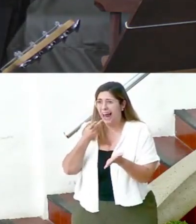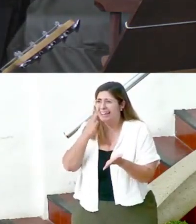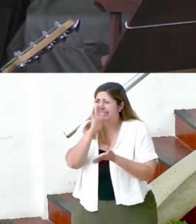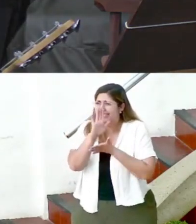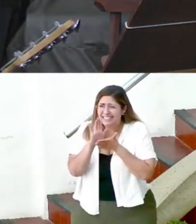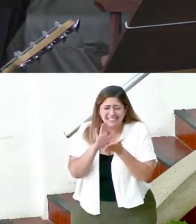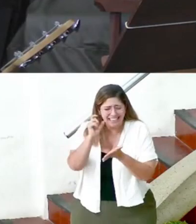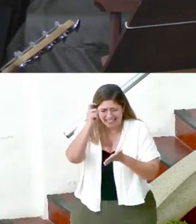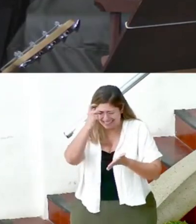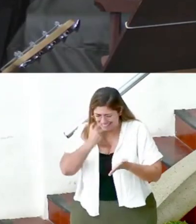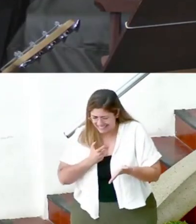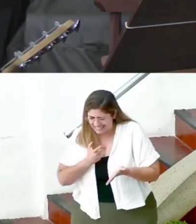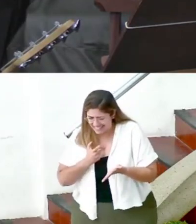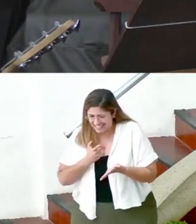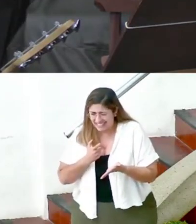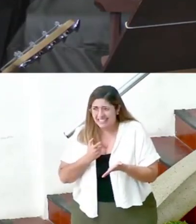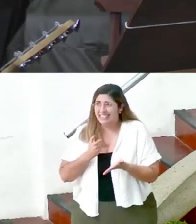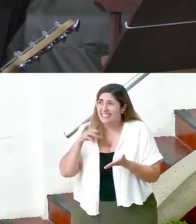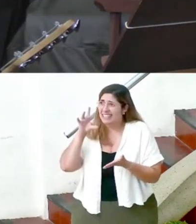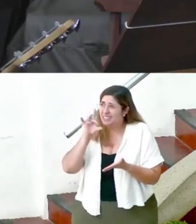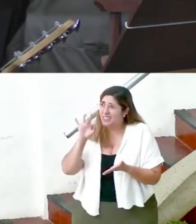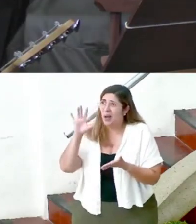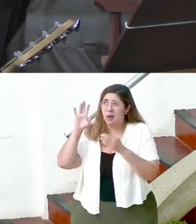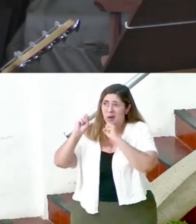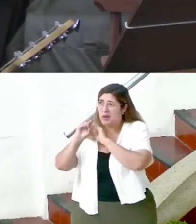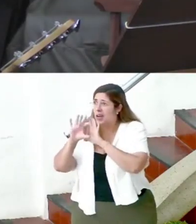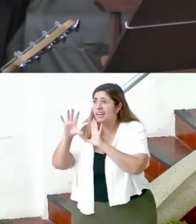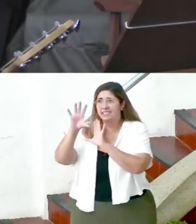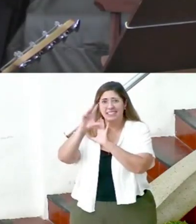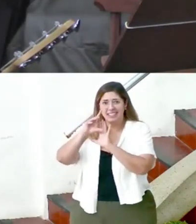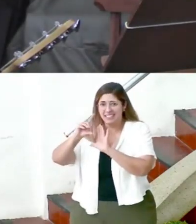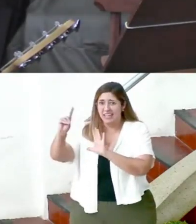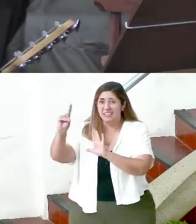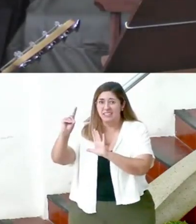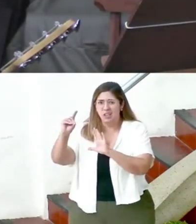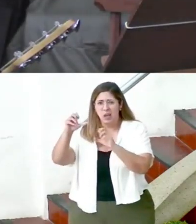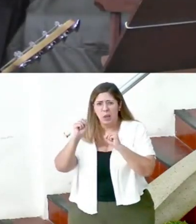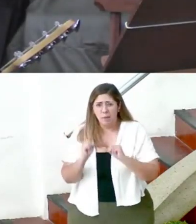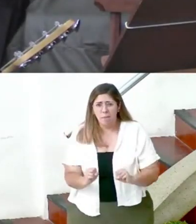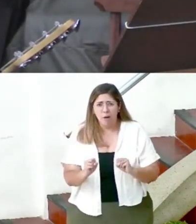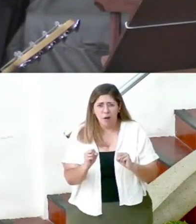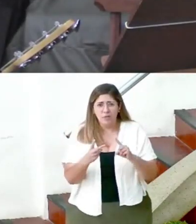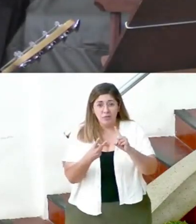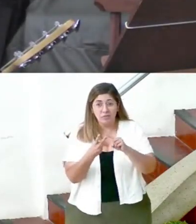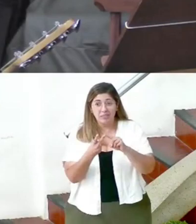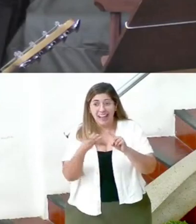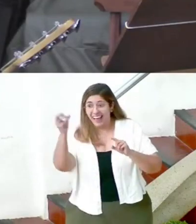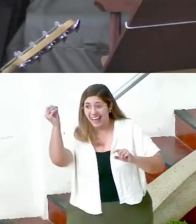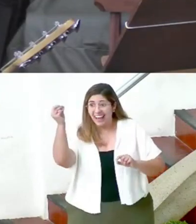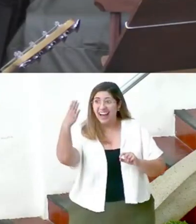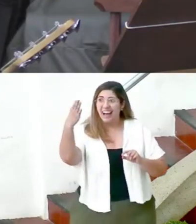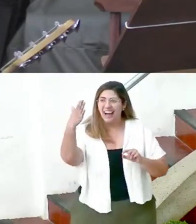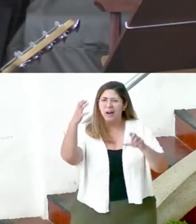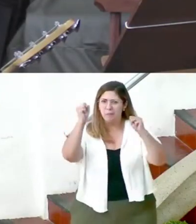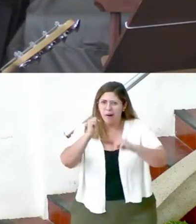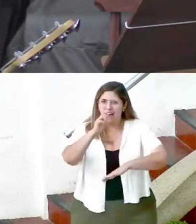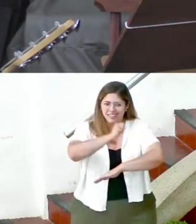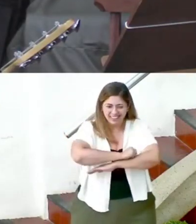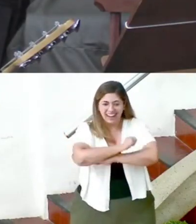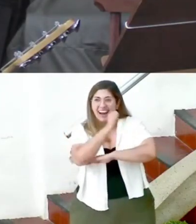luz que está do outro lado? Tem, quando uma janela se abrir e essa luz entrar. Eu usei essa ilustração